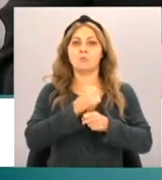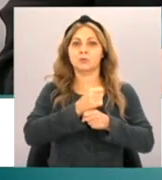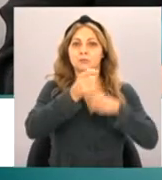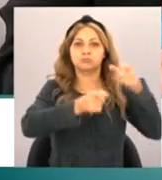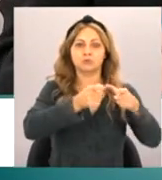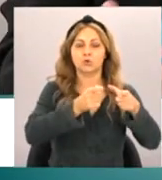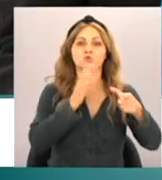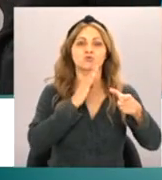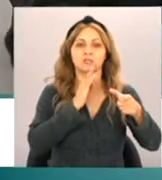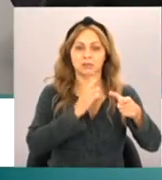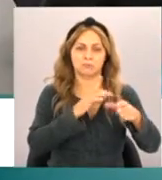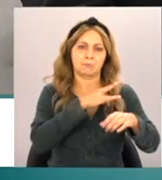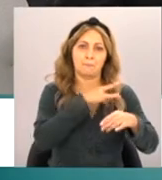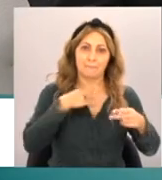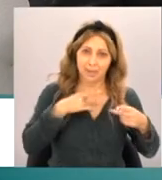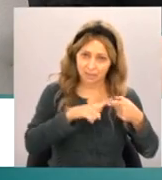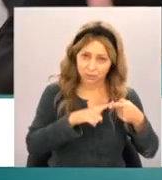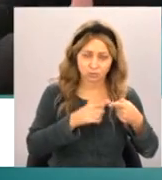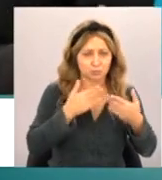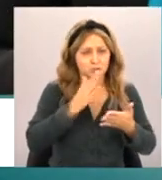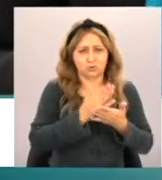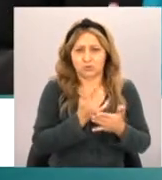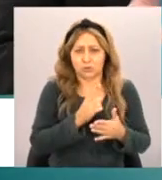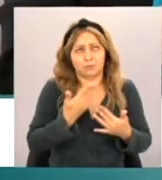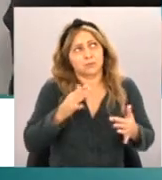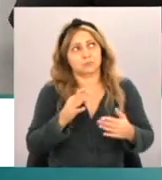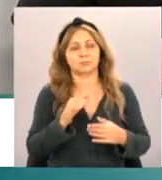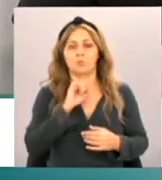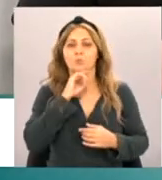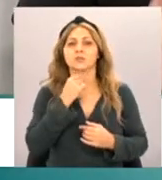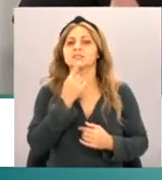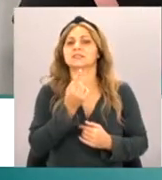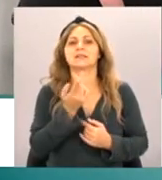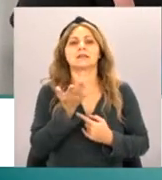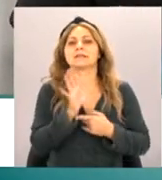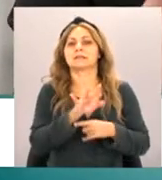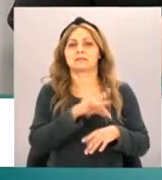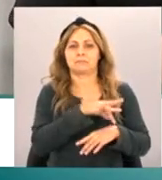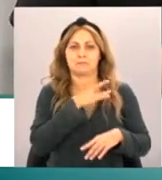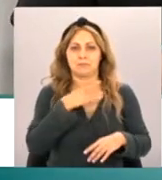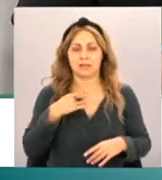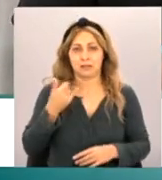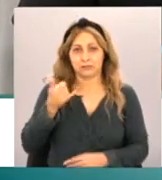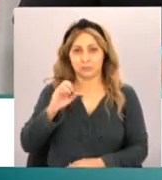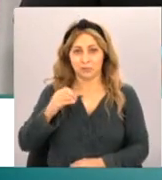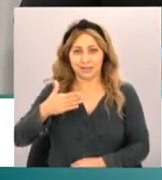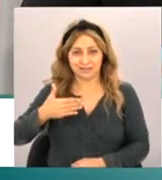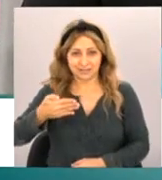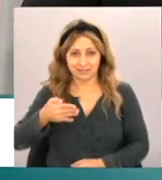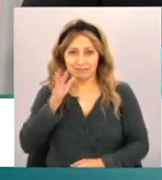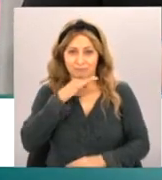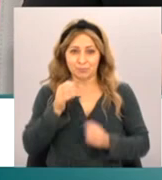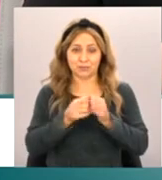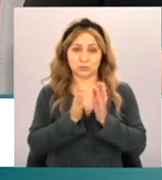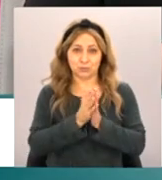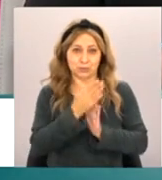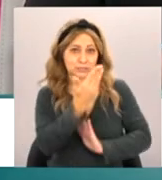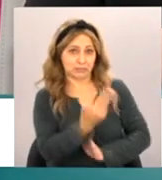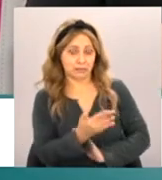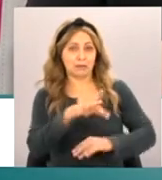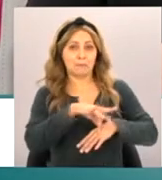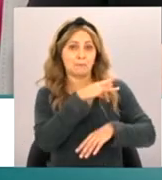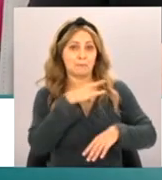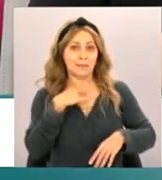não são médicos também médico os exemplos dos médicos era suposto que em 2017 todas as famílias tivessem um